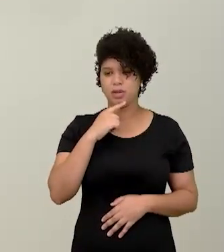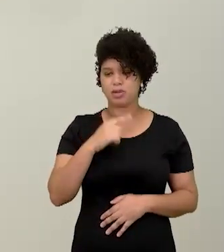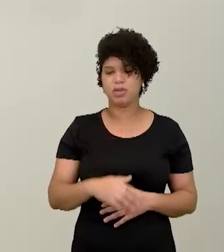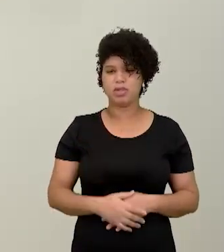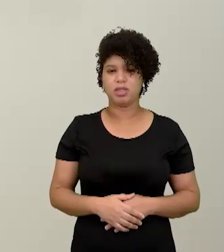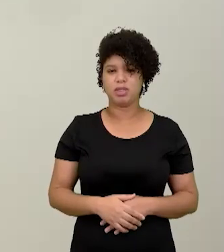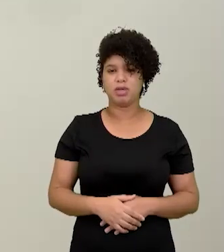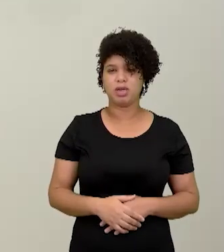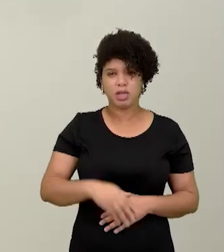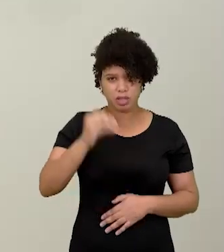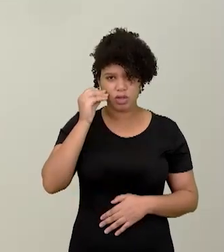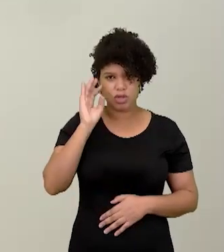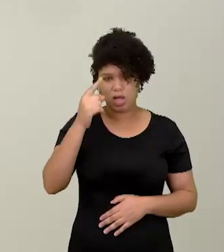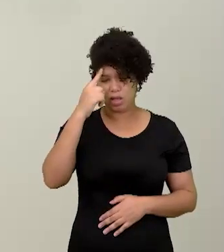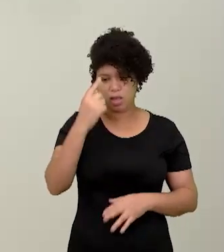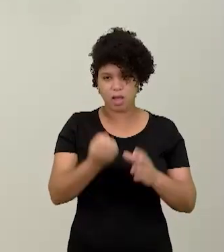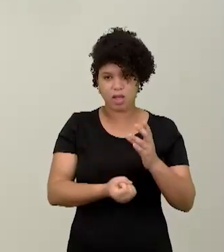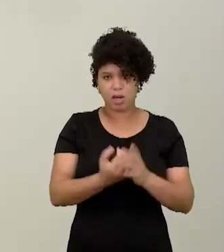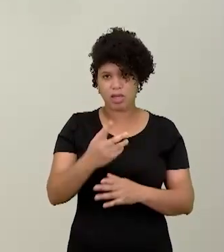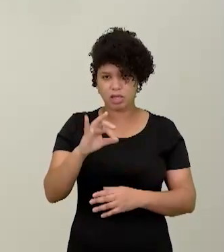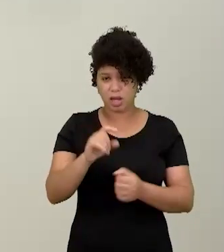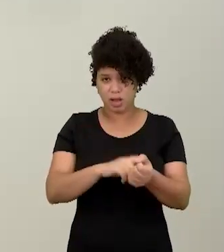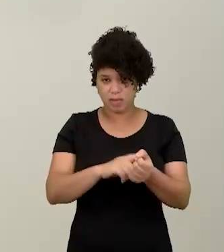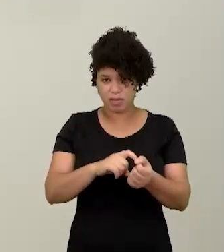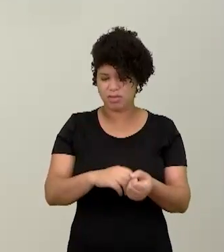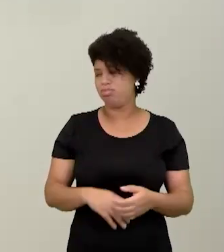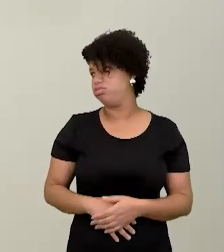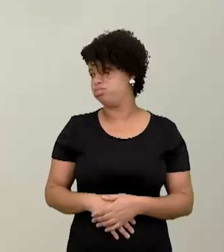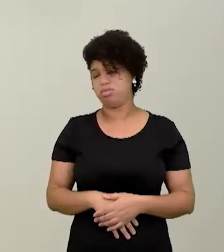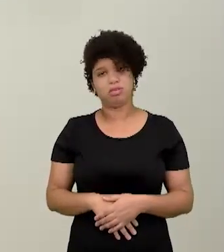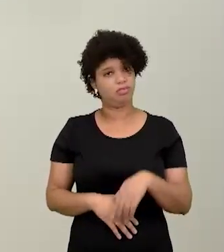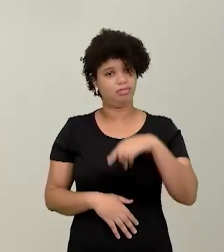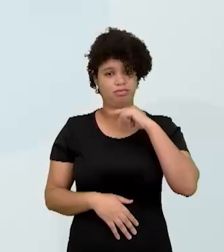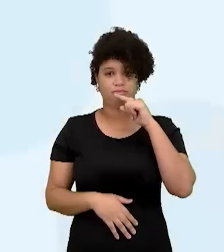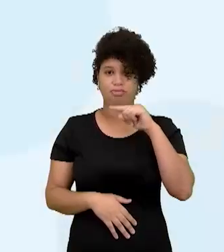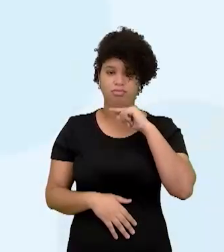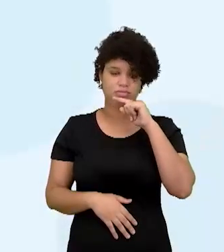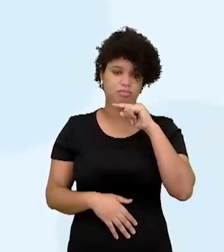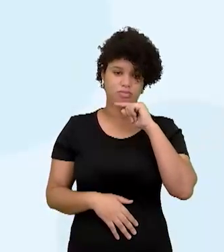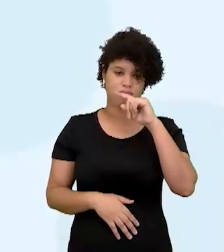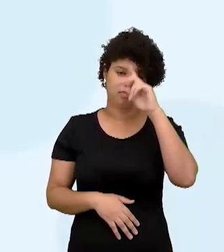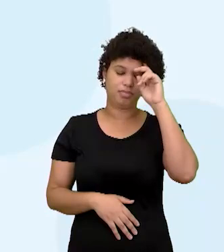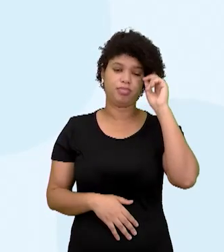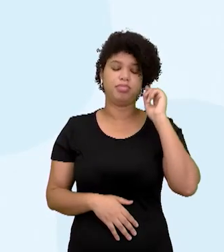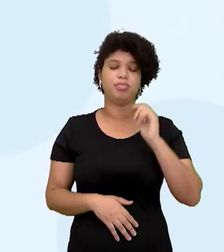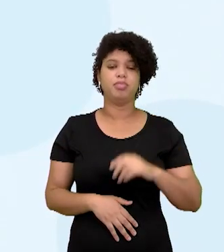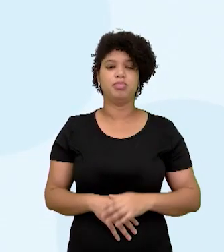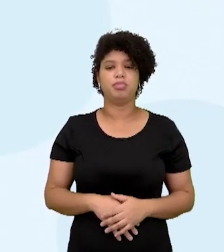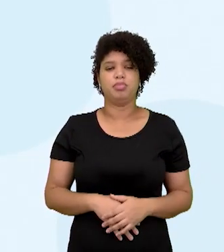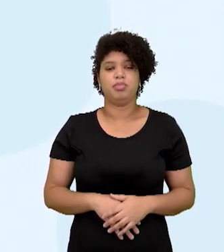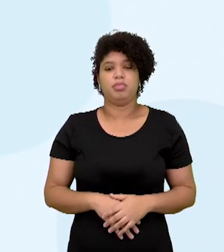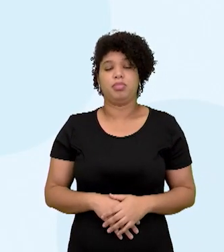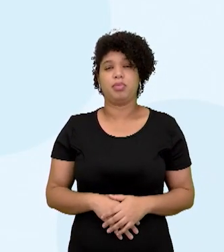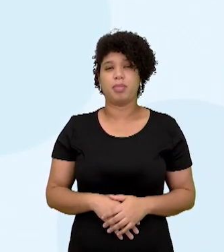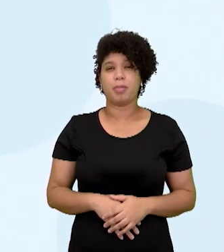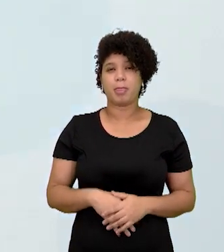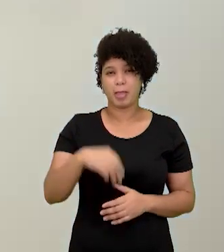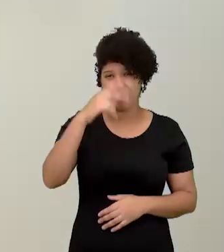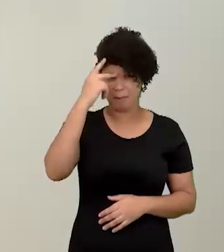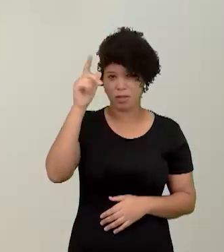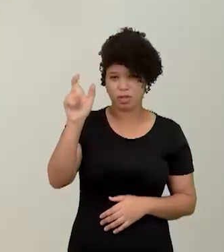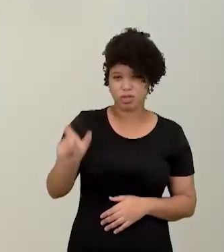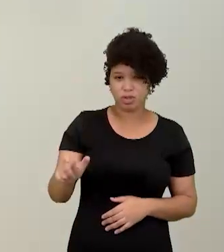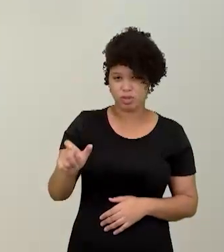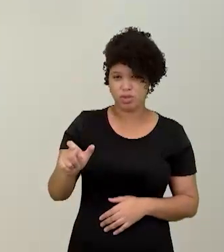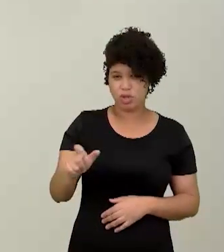tentou ser criativo, estressado? É difícil. E outra coisa, né? Uma pessoa estressada, ela tem